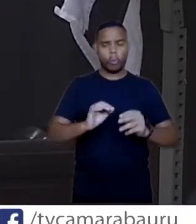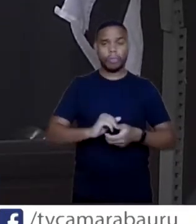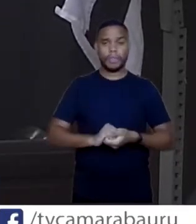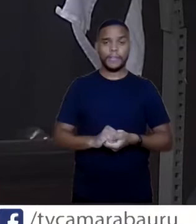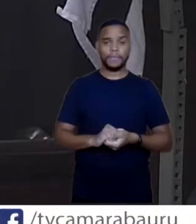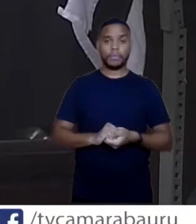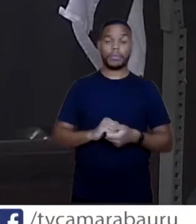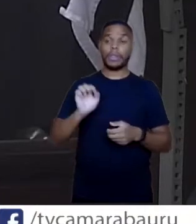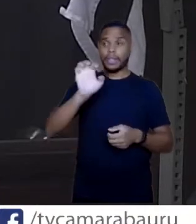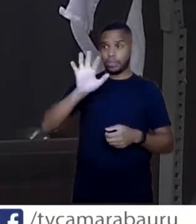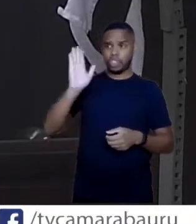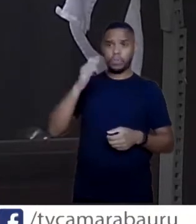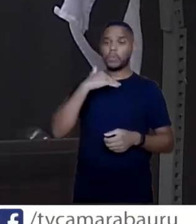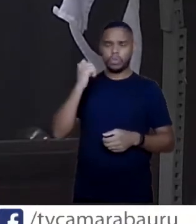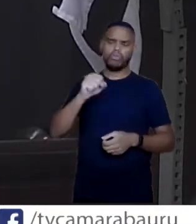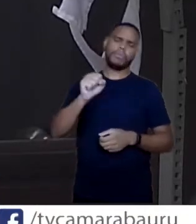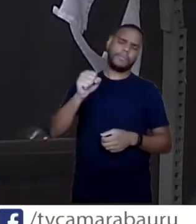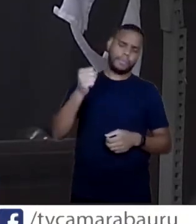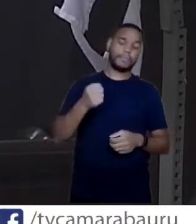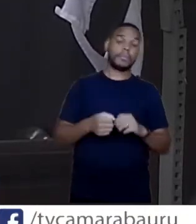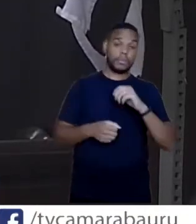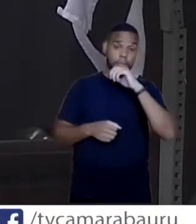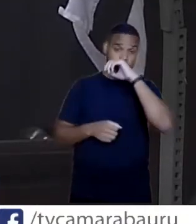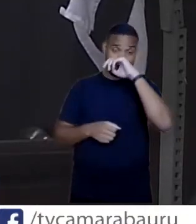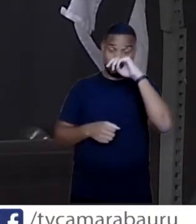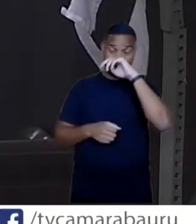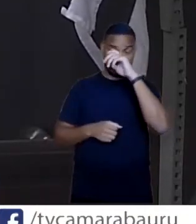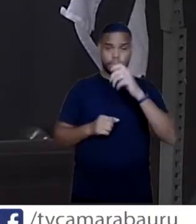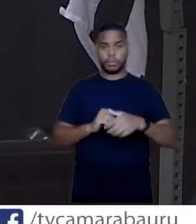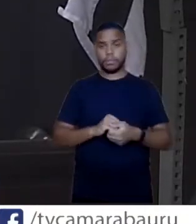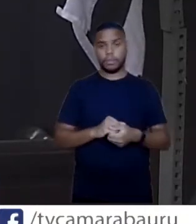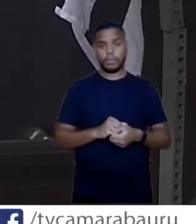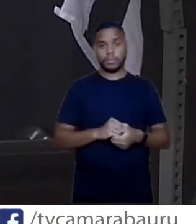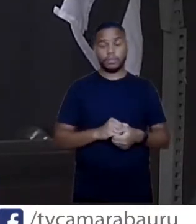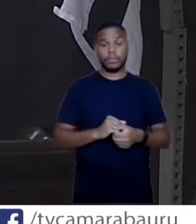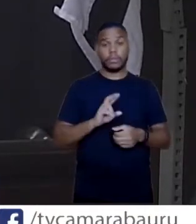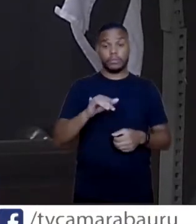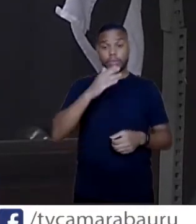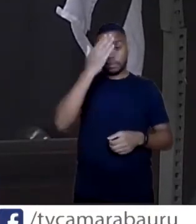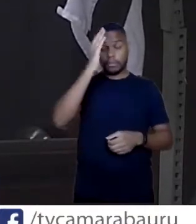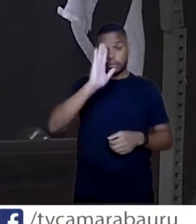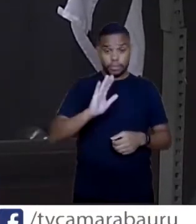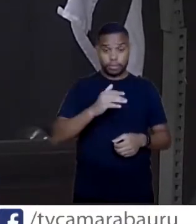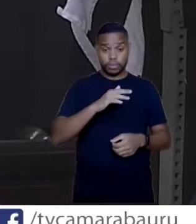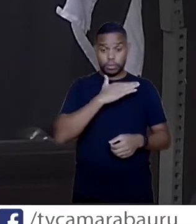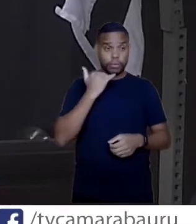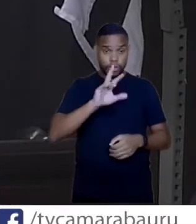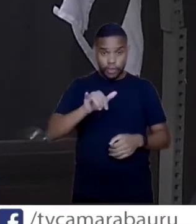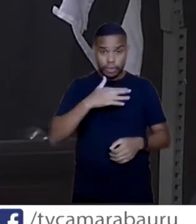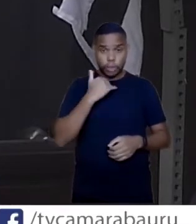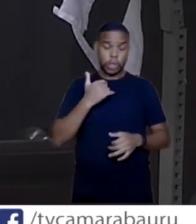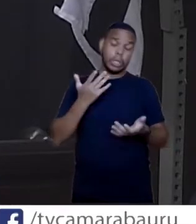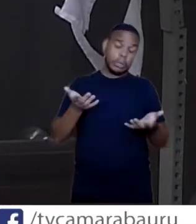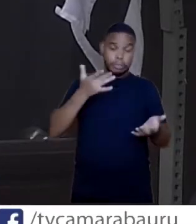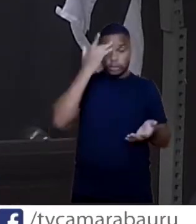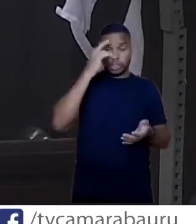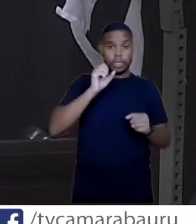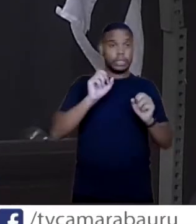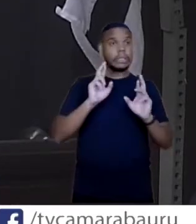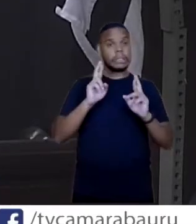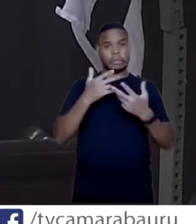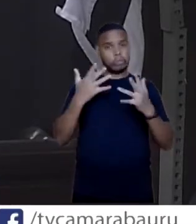matou e vamos lá no brasil quem sabe espero que não mas eu acho que tá causando